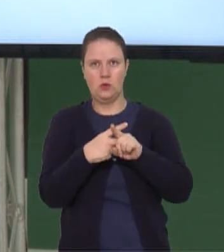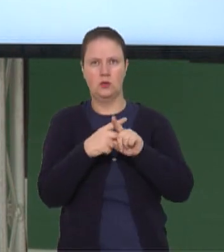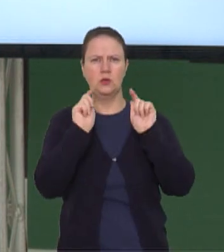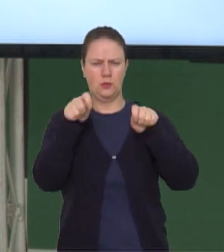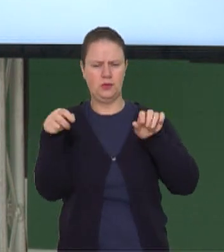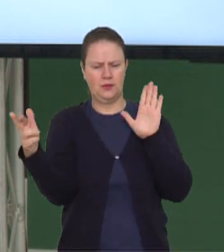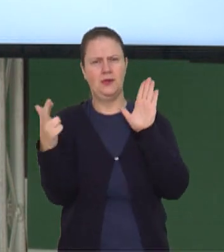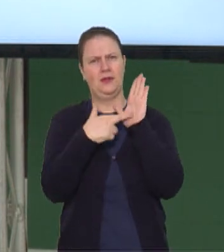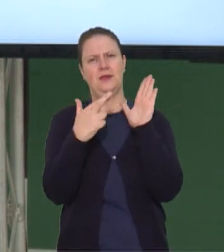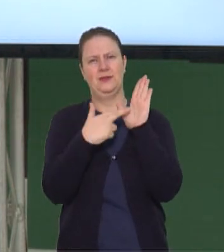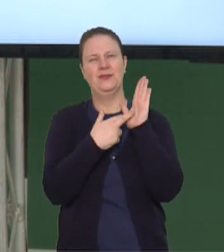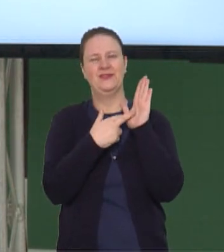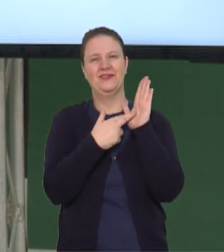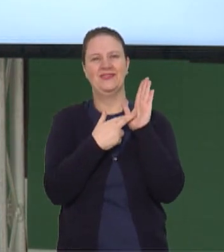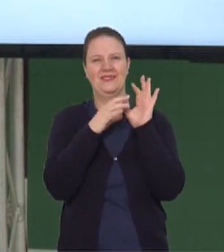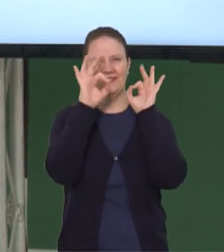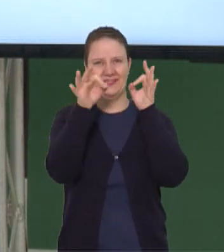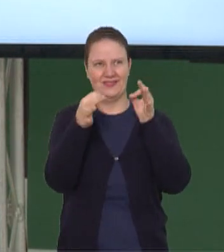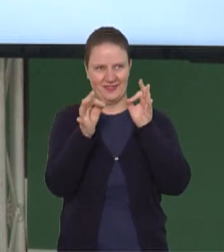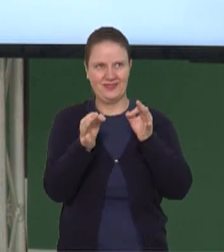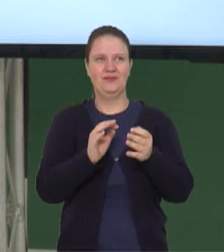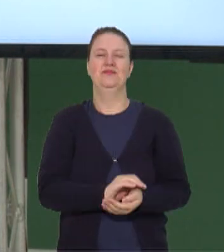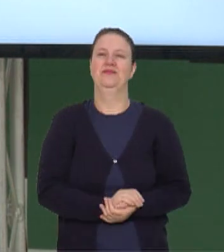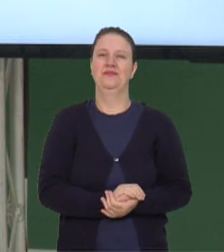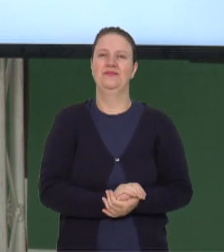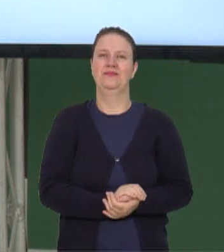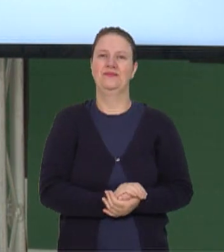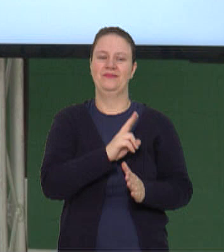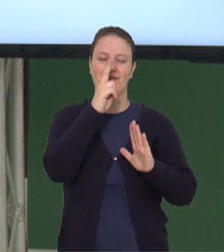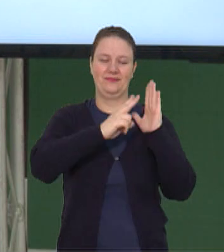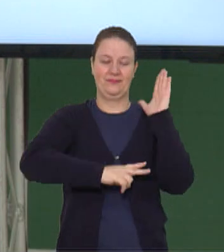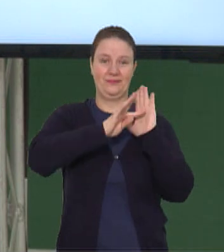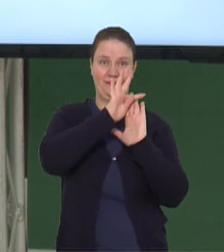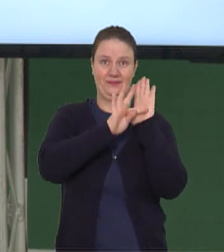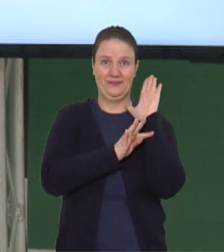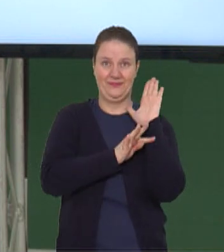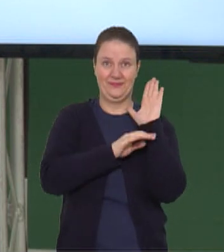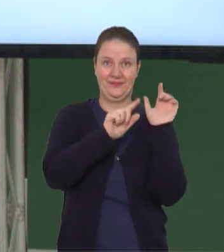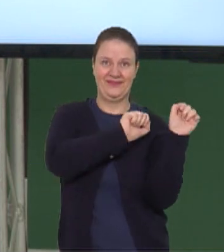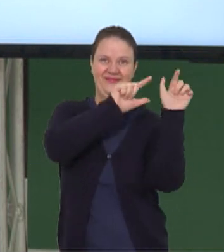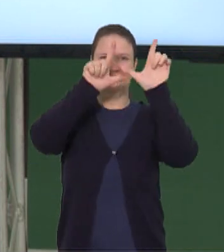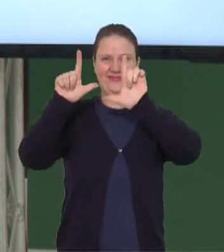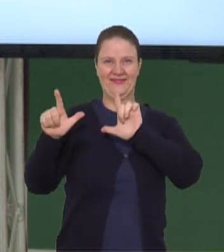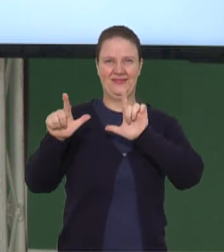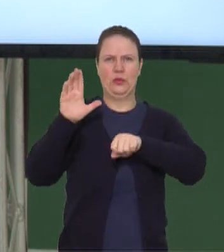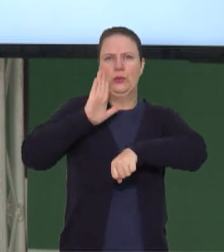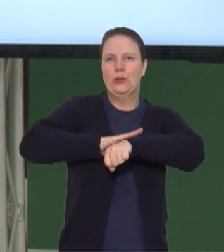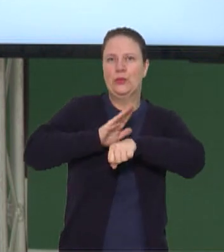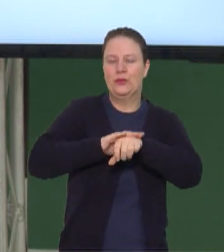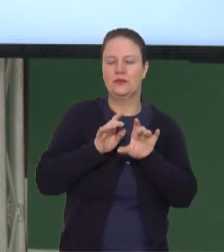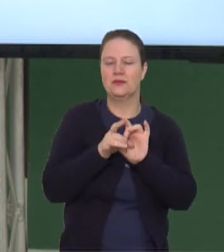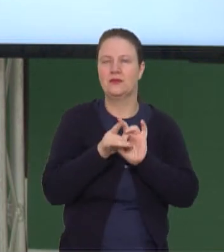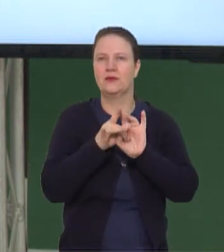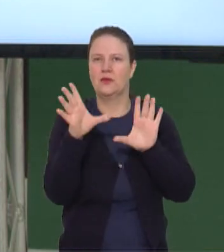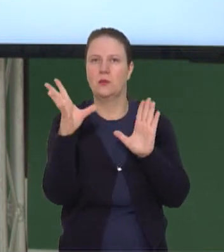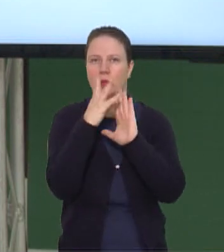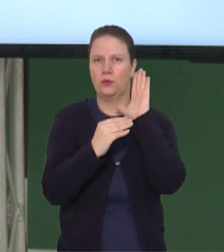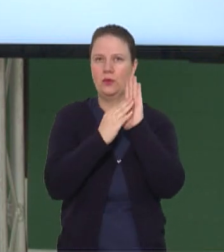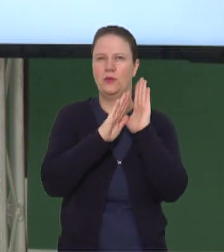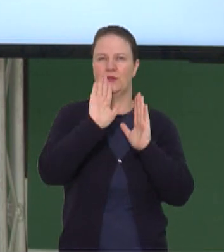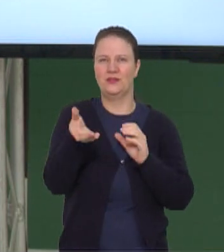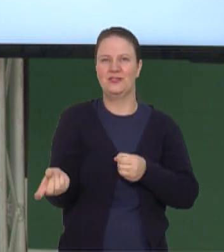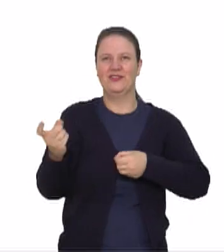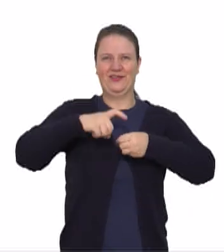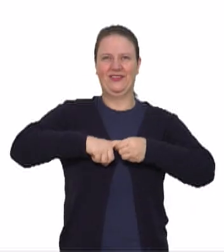vocês respondem as alternativas quando fazem a leitura do texto que é no próximo slide. Então eu vou dar um tempinho para vocês copiarem e a gente já volta